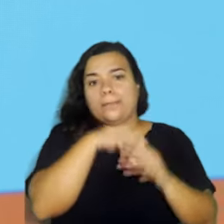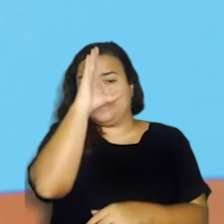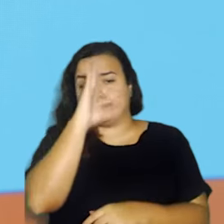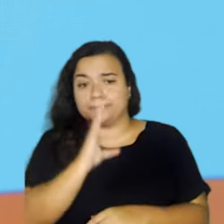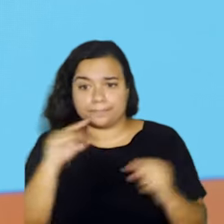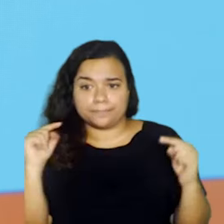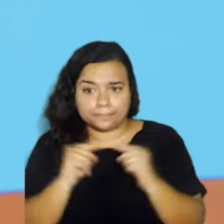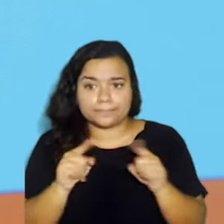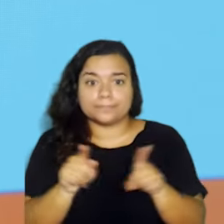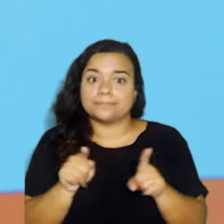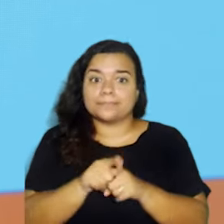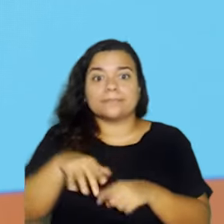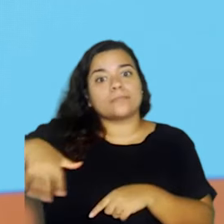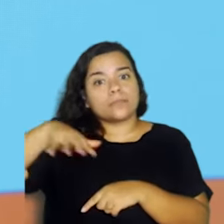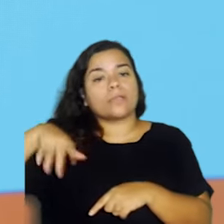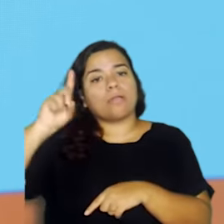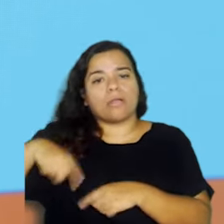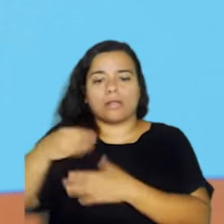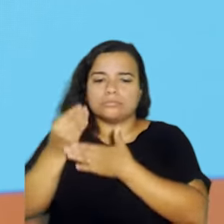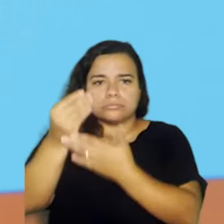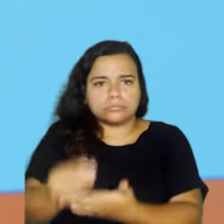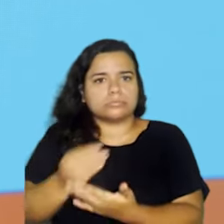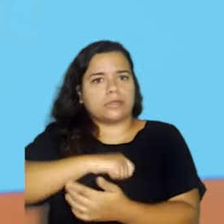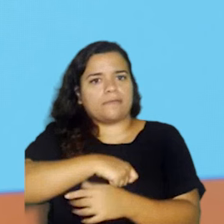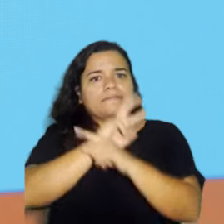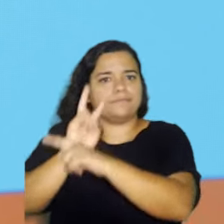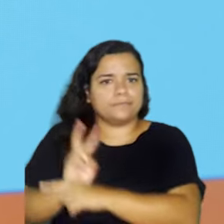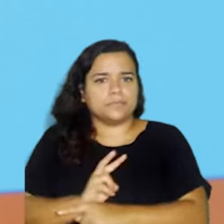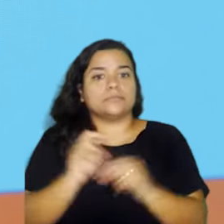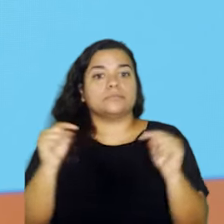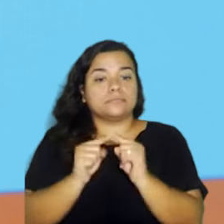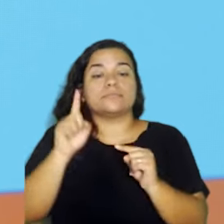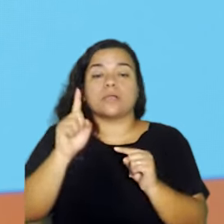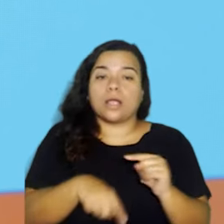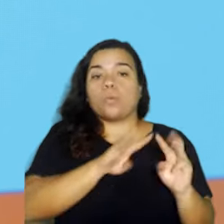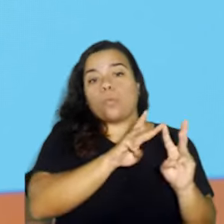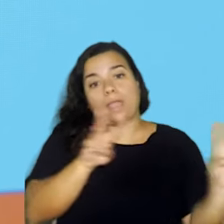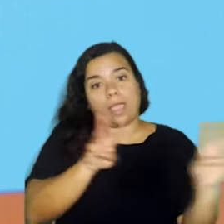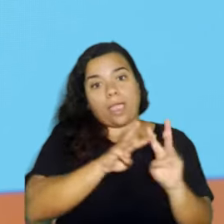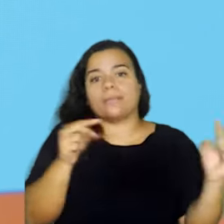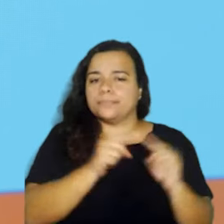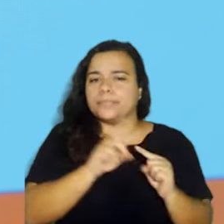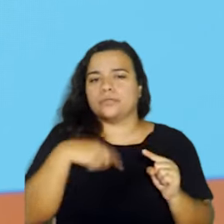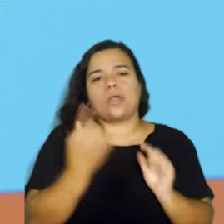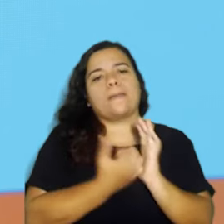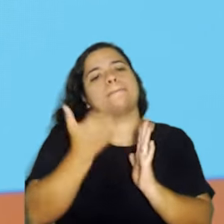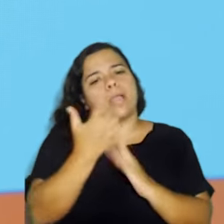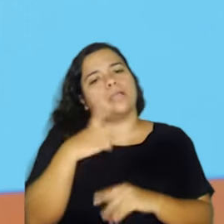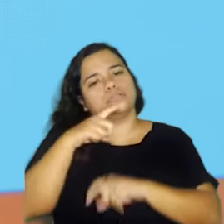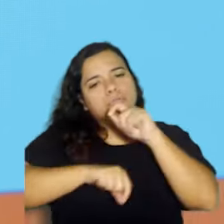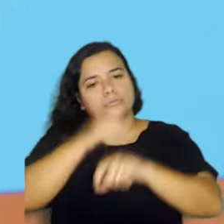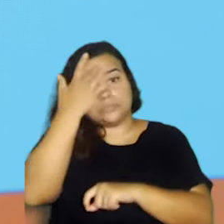ele a o viés dele é uma entrega de nota fiscal como é web h a gente tem um pouquinho mais